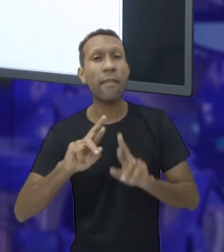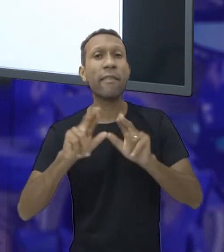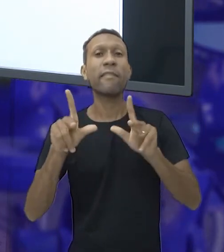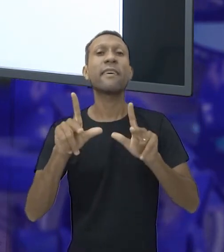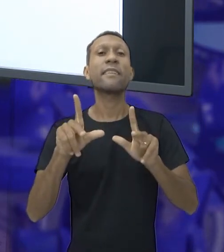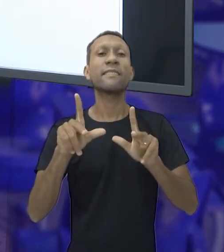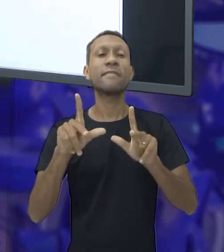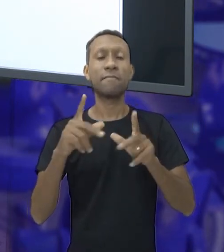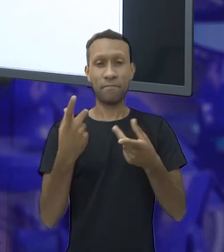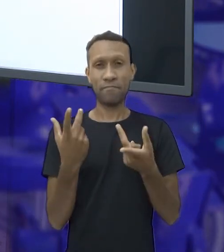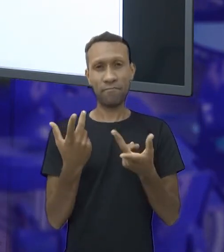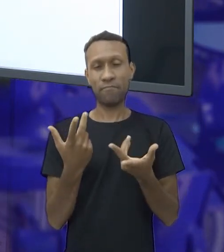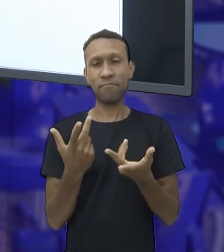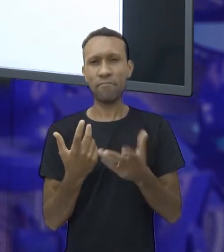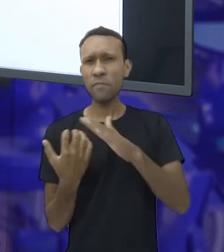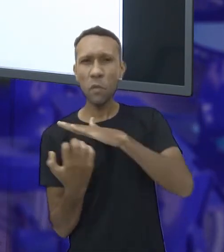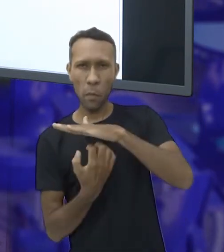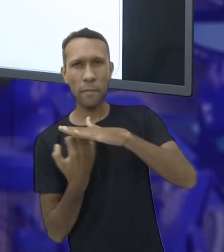produzir.